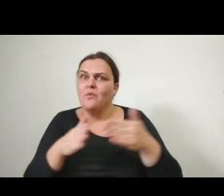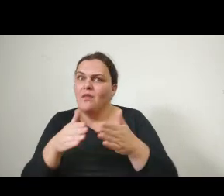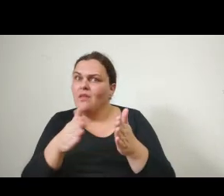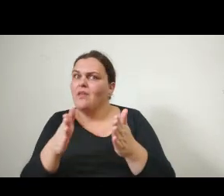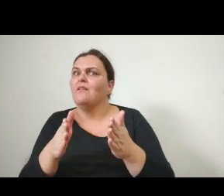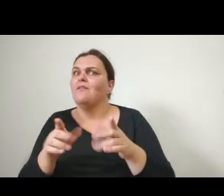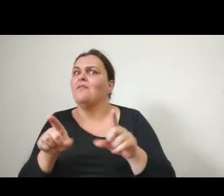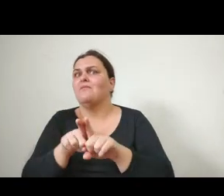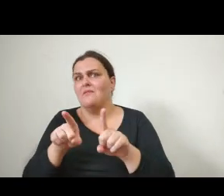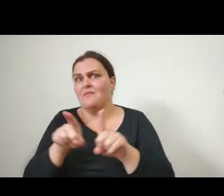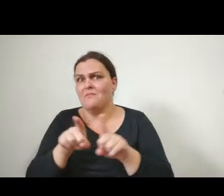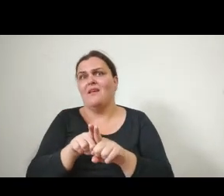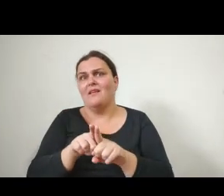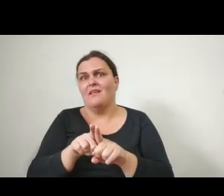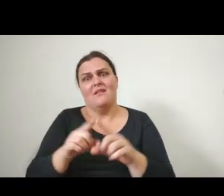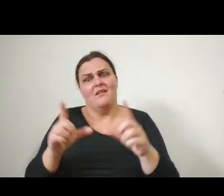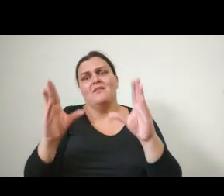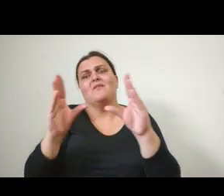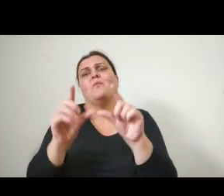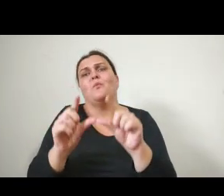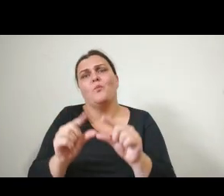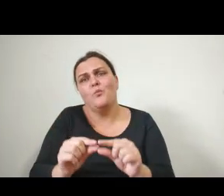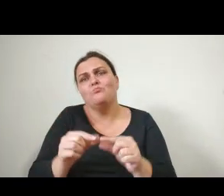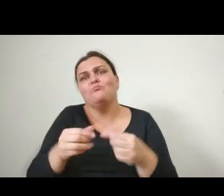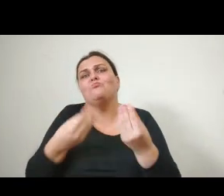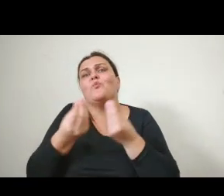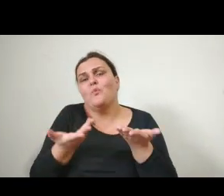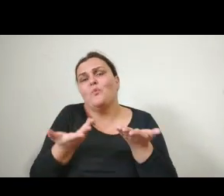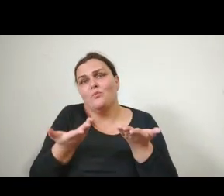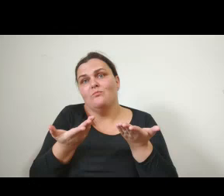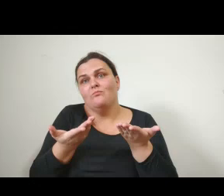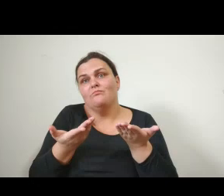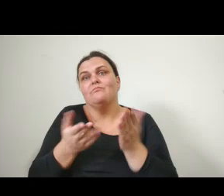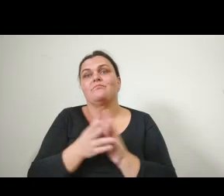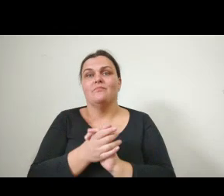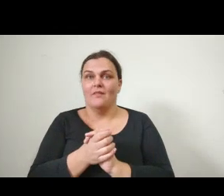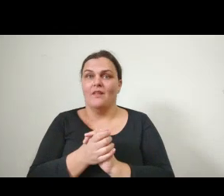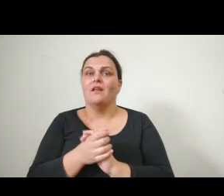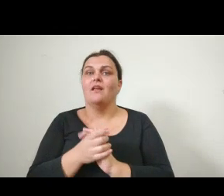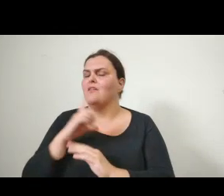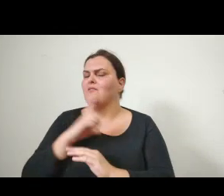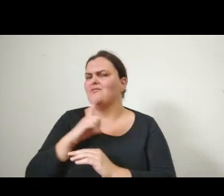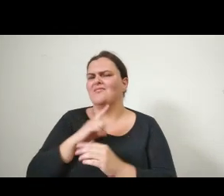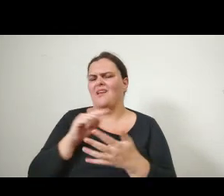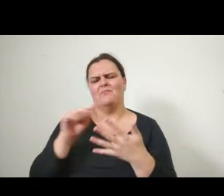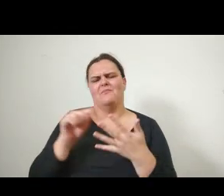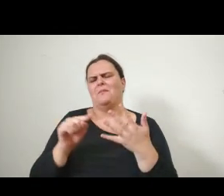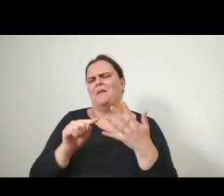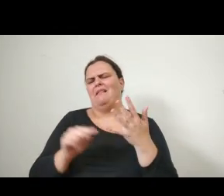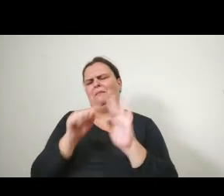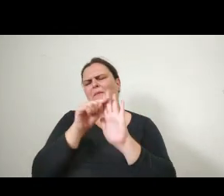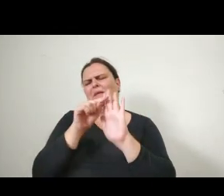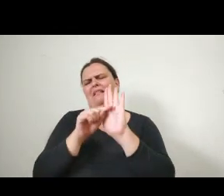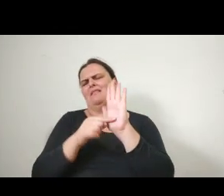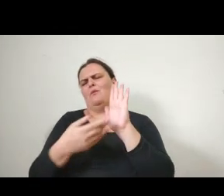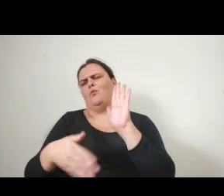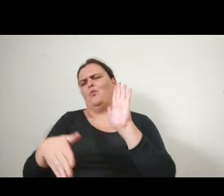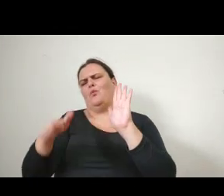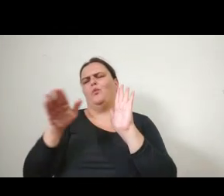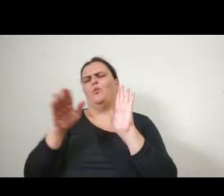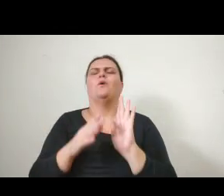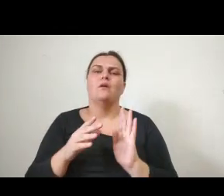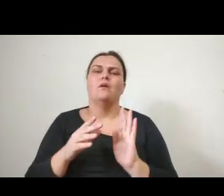ecossistêmico. Tem vários, né, serviços ecossistêmicos que são bastante importantes para o ser humano que podem